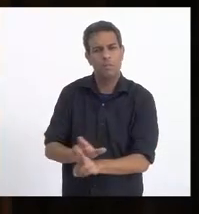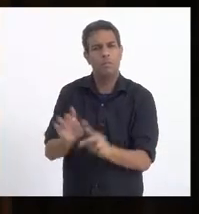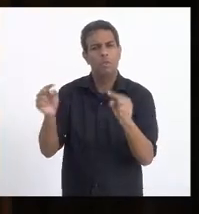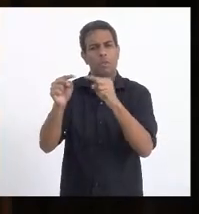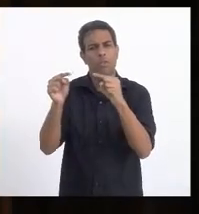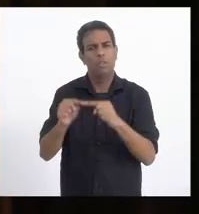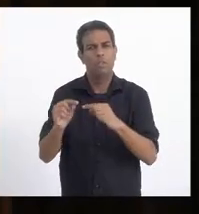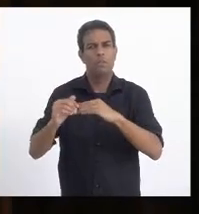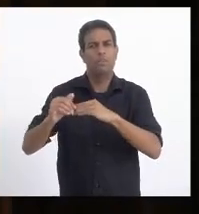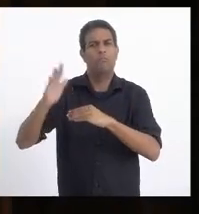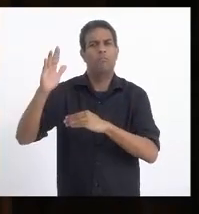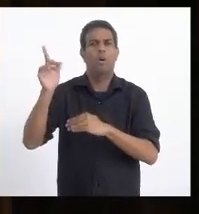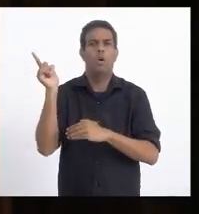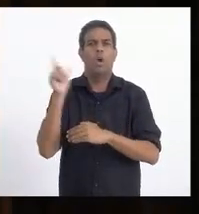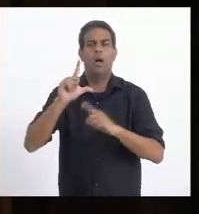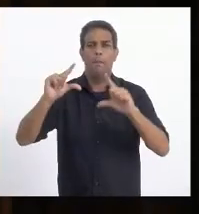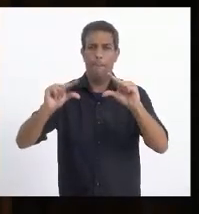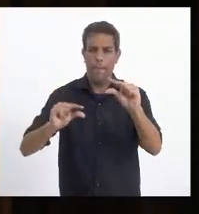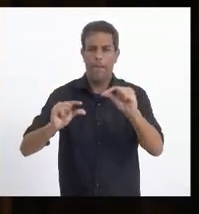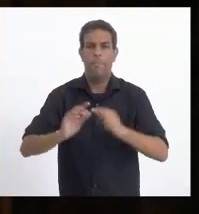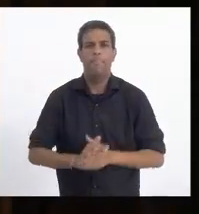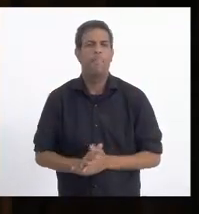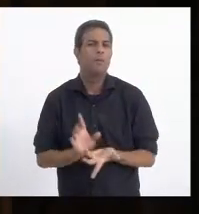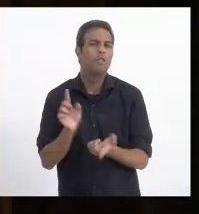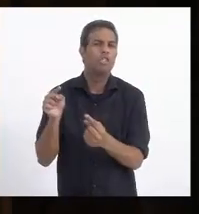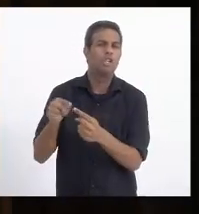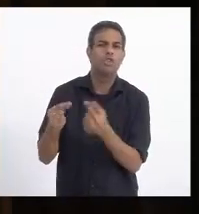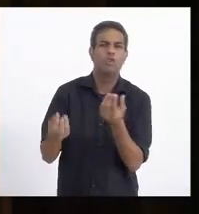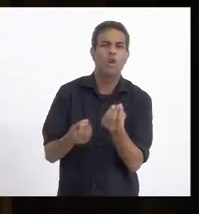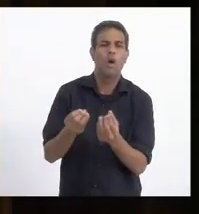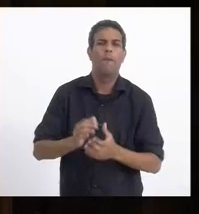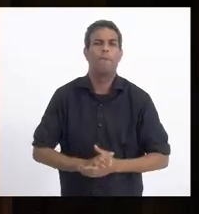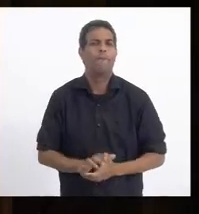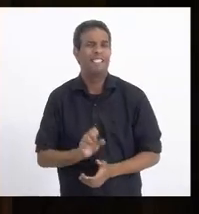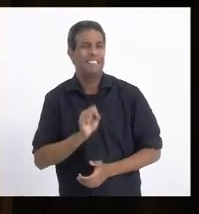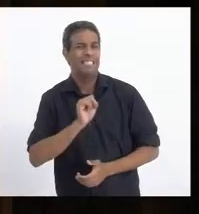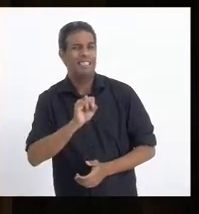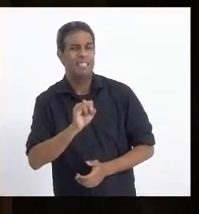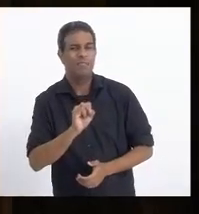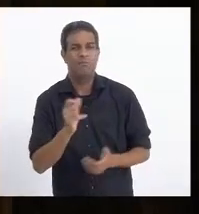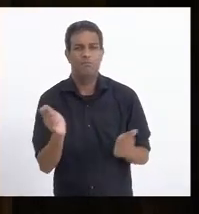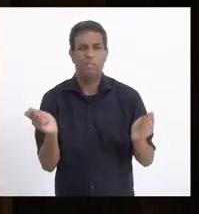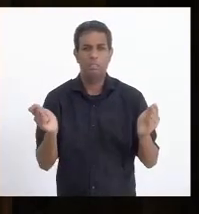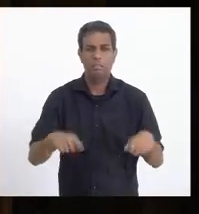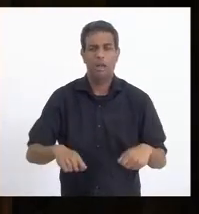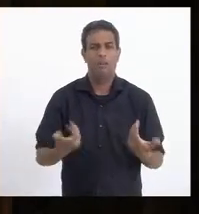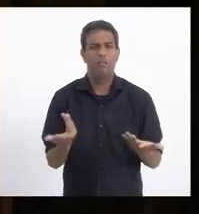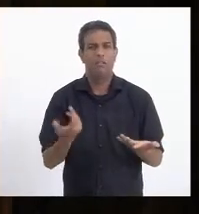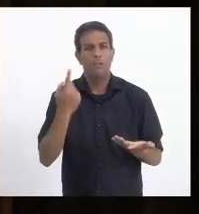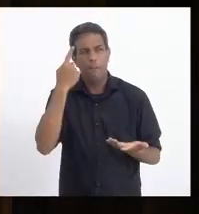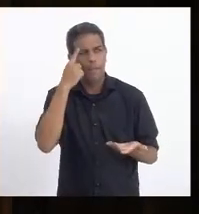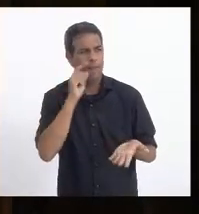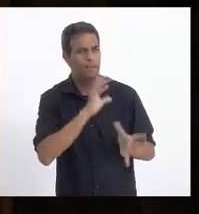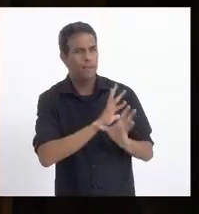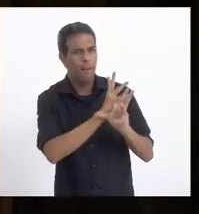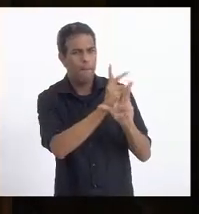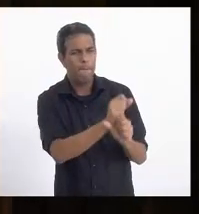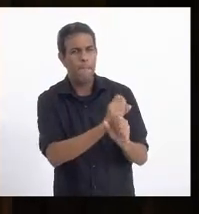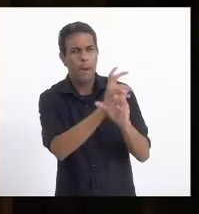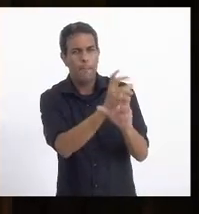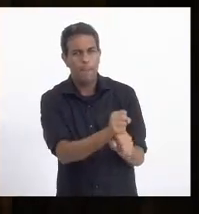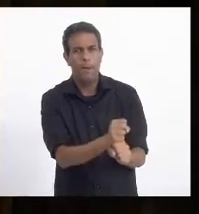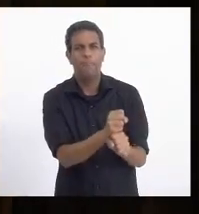ao aumento de dispensa até porque se eu pegar um lápis para fazer conta